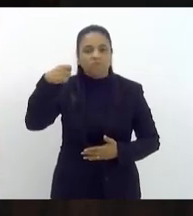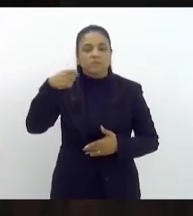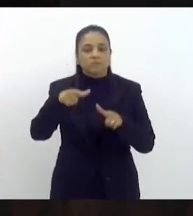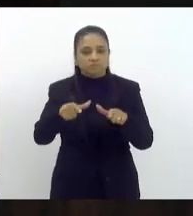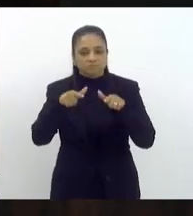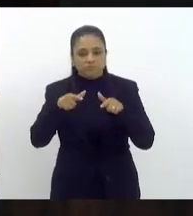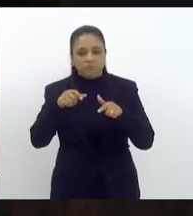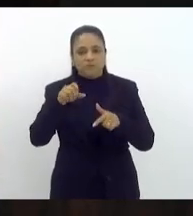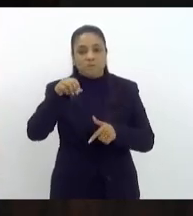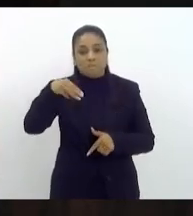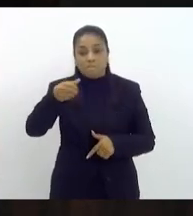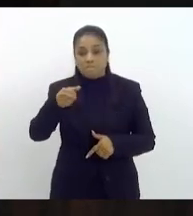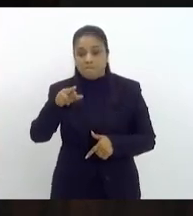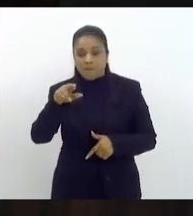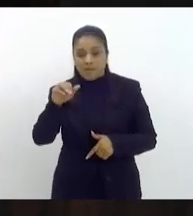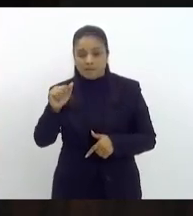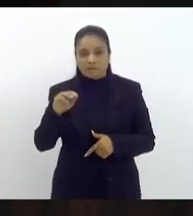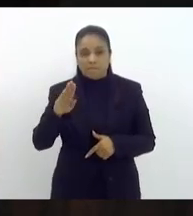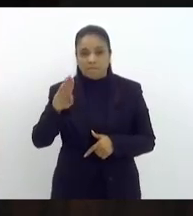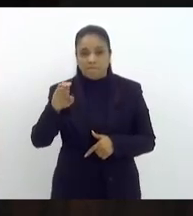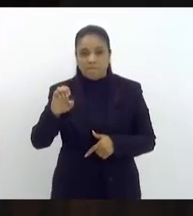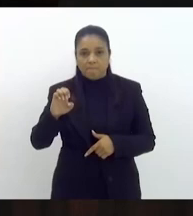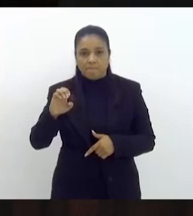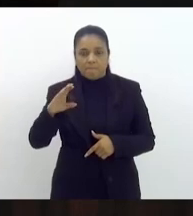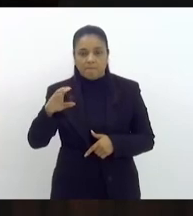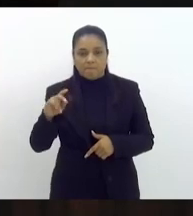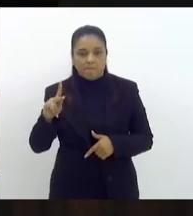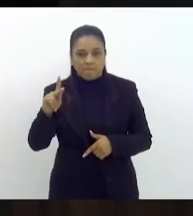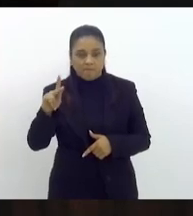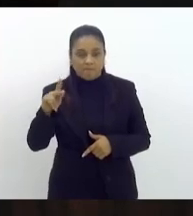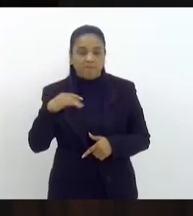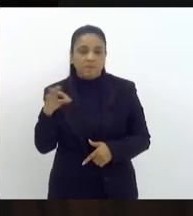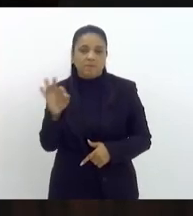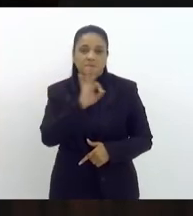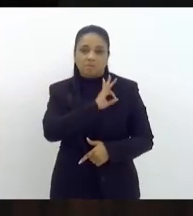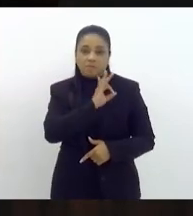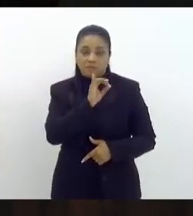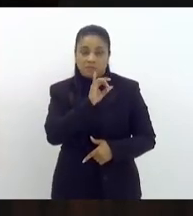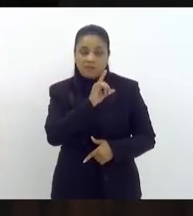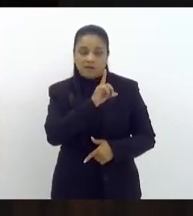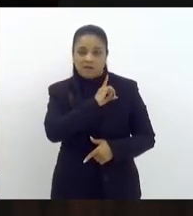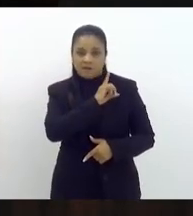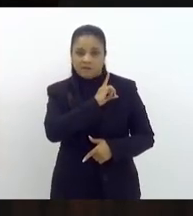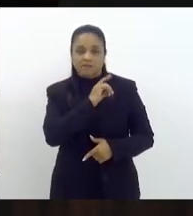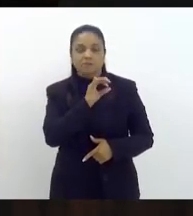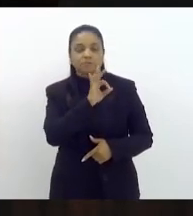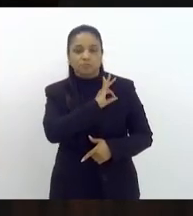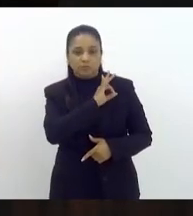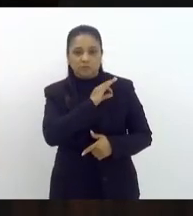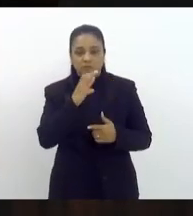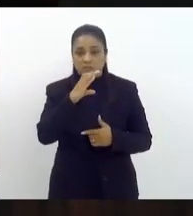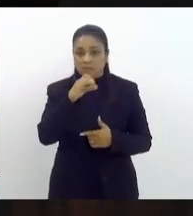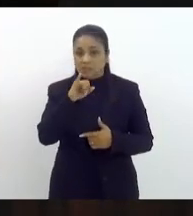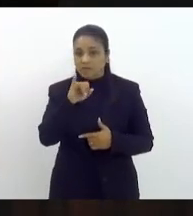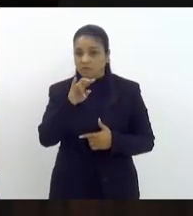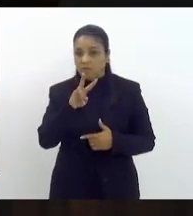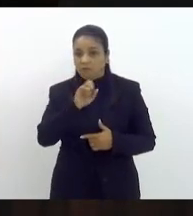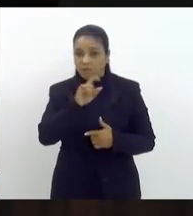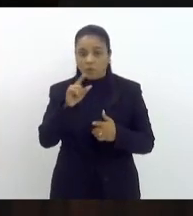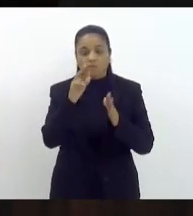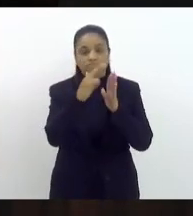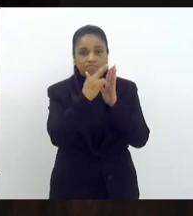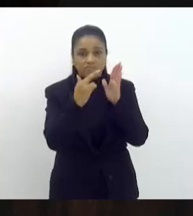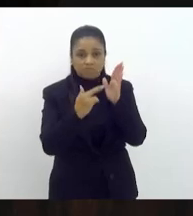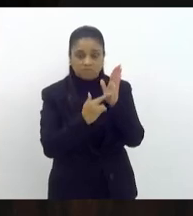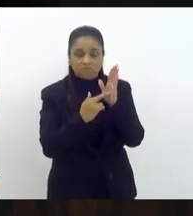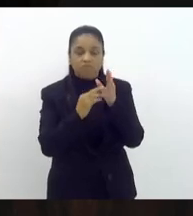diploma senhora Márcia Beck Simões delegada da Polícia Civil parecer das normas internas e